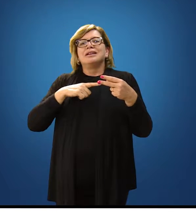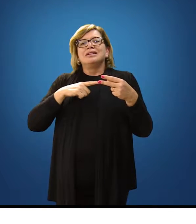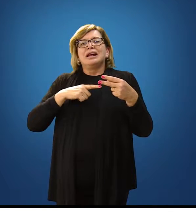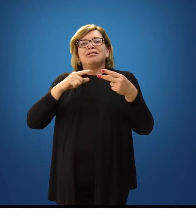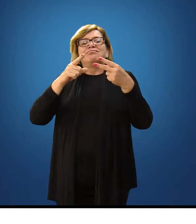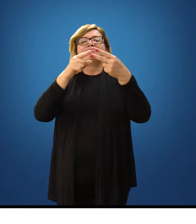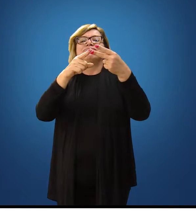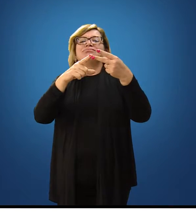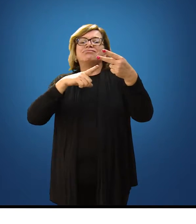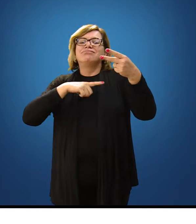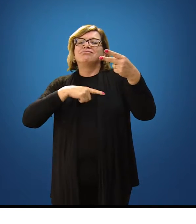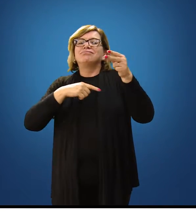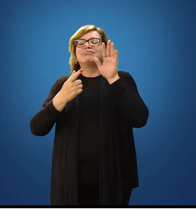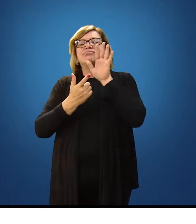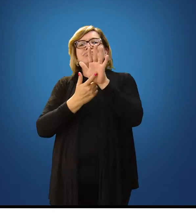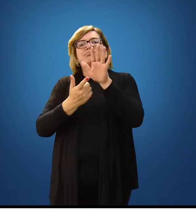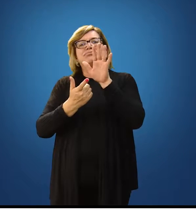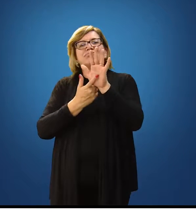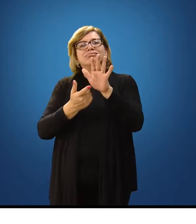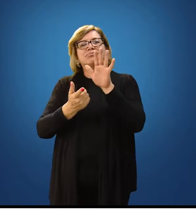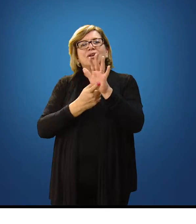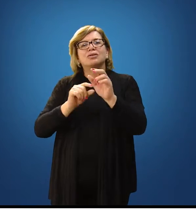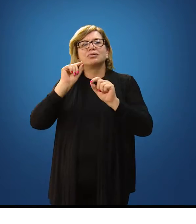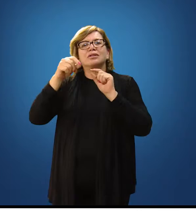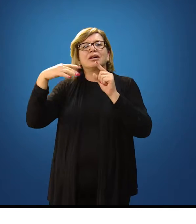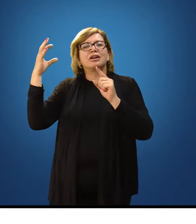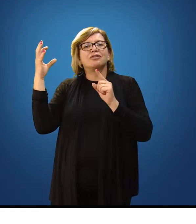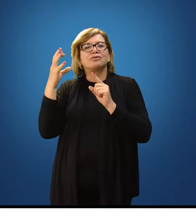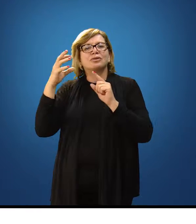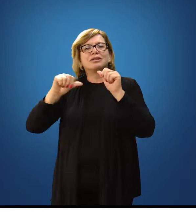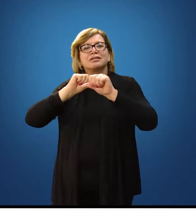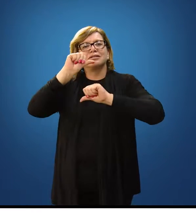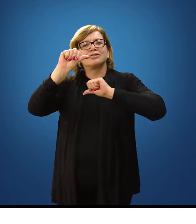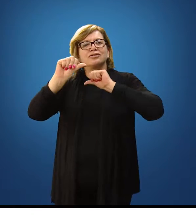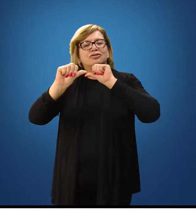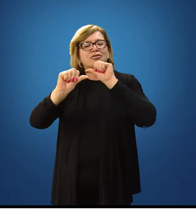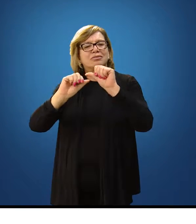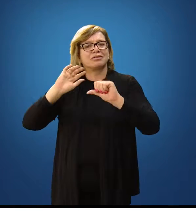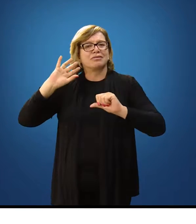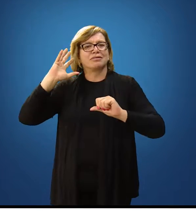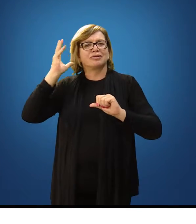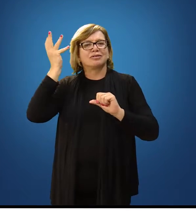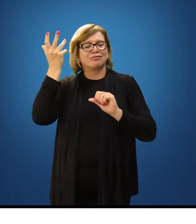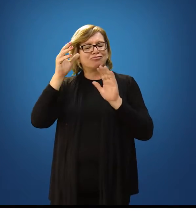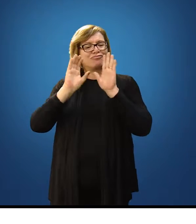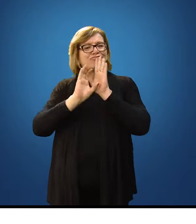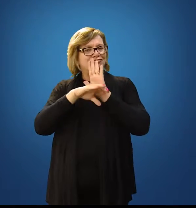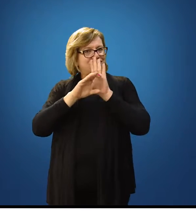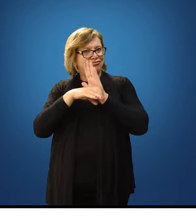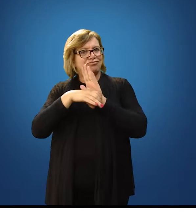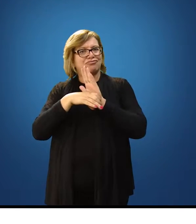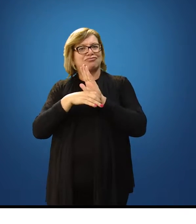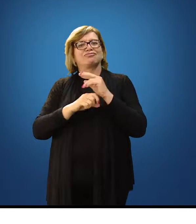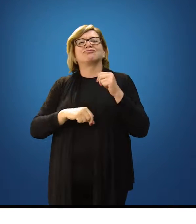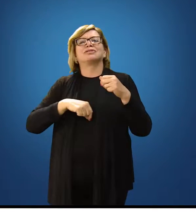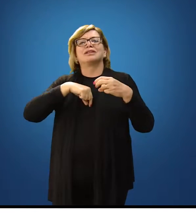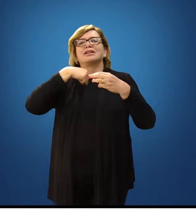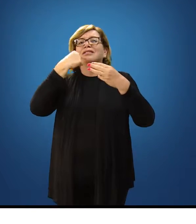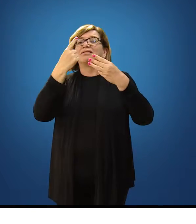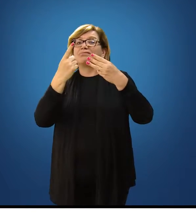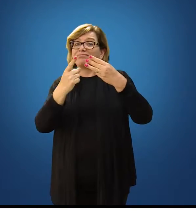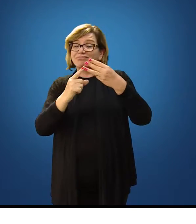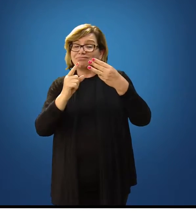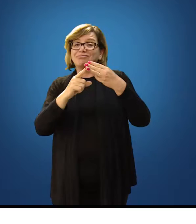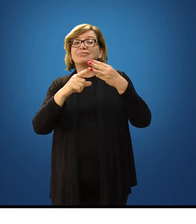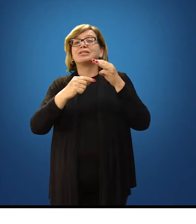Um outro tópico que revela implicações e transformações em função do avanço do capital sobre essa atividade. E